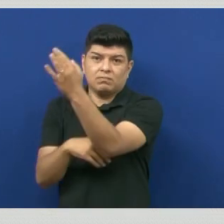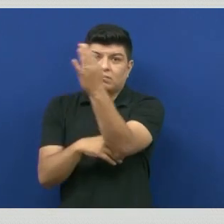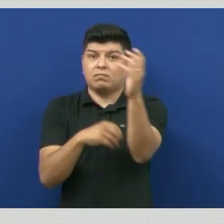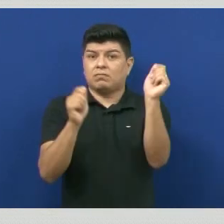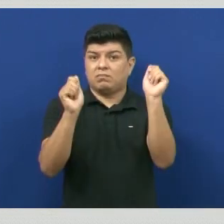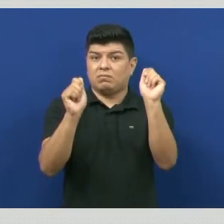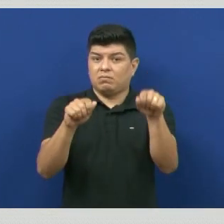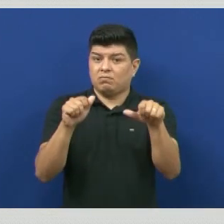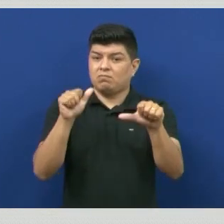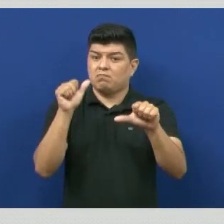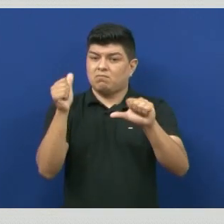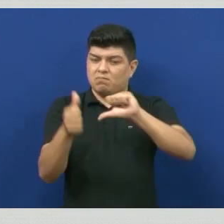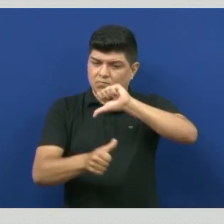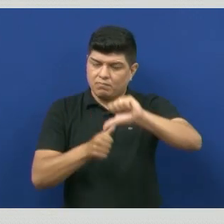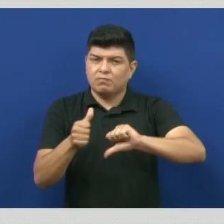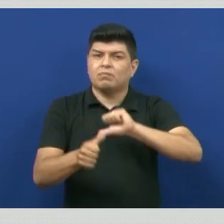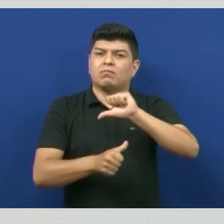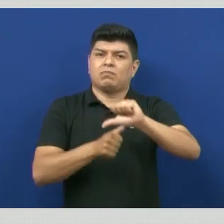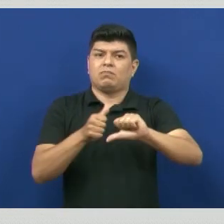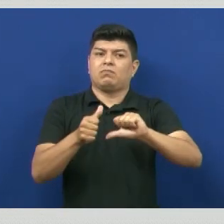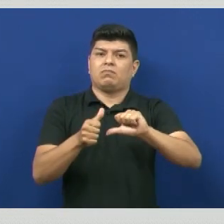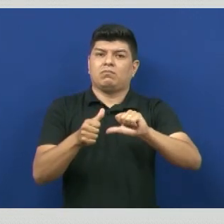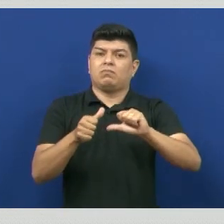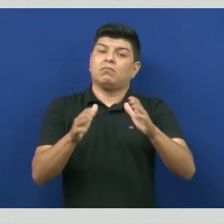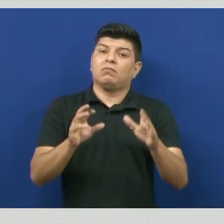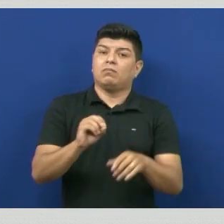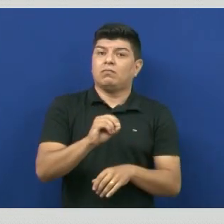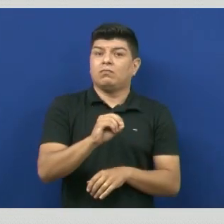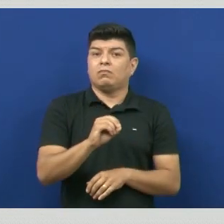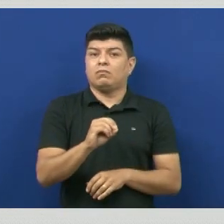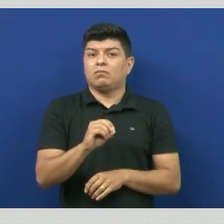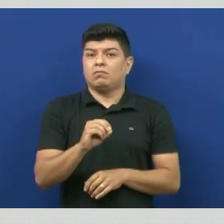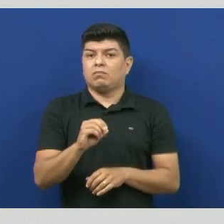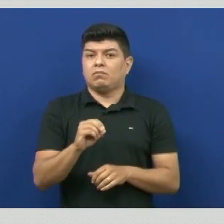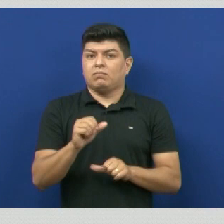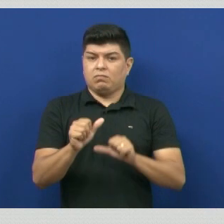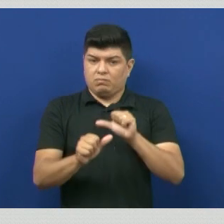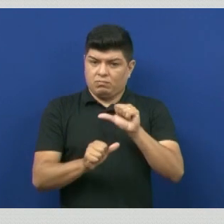podem sofrer transformações permanentes,